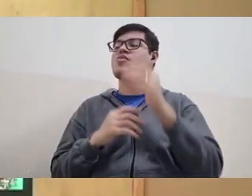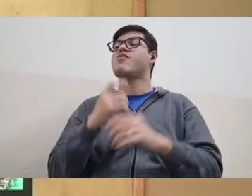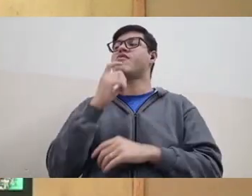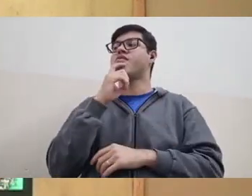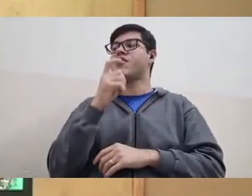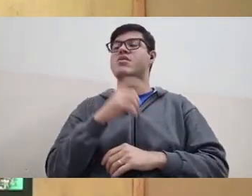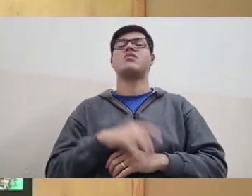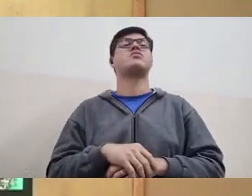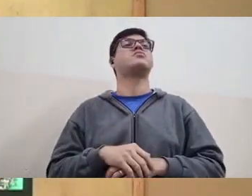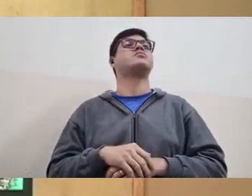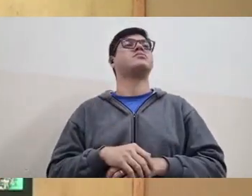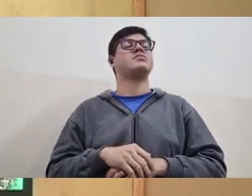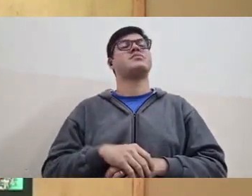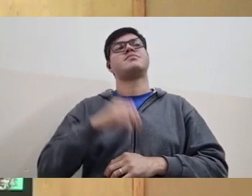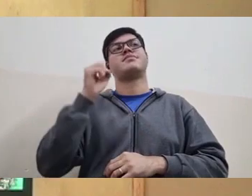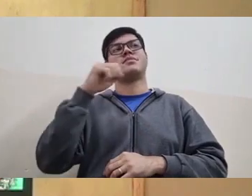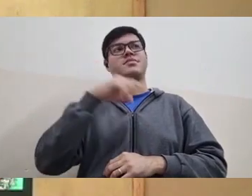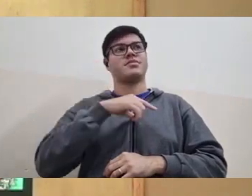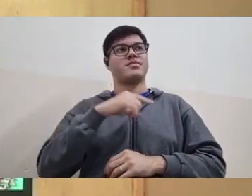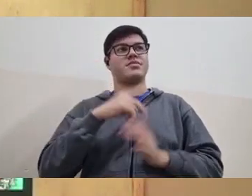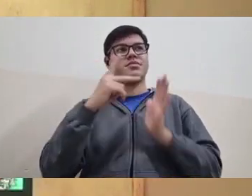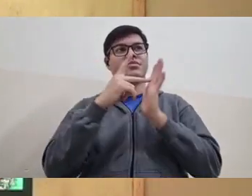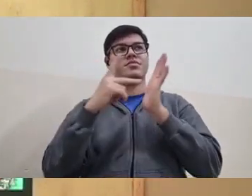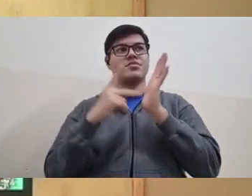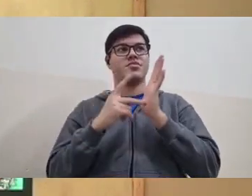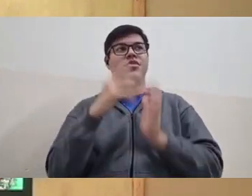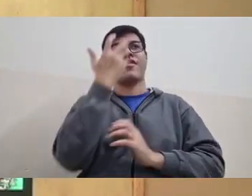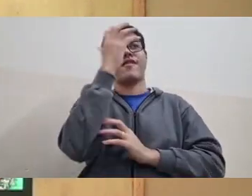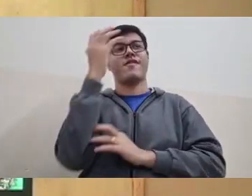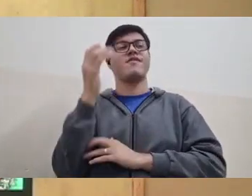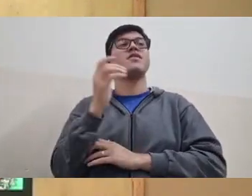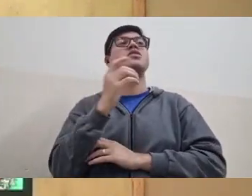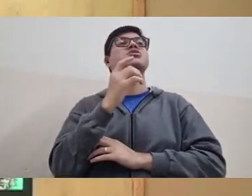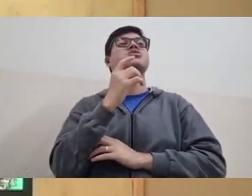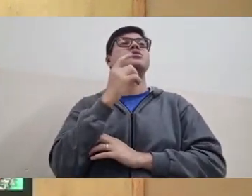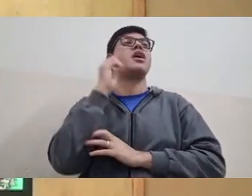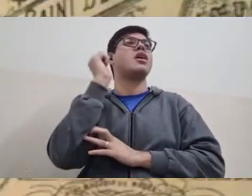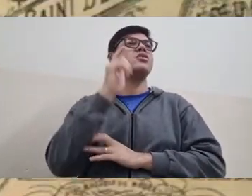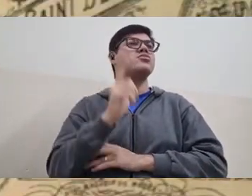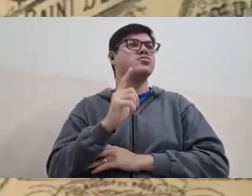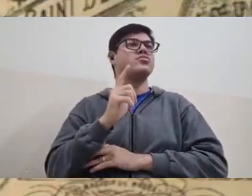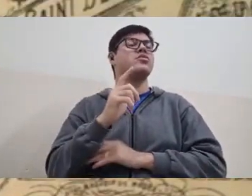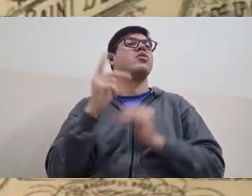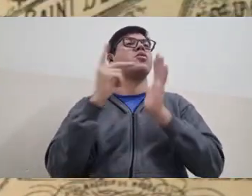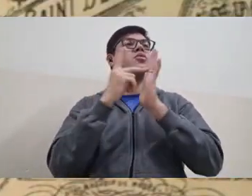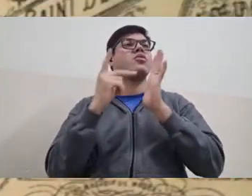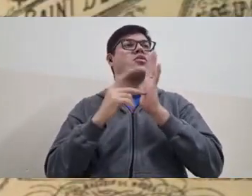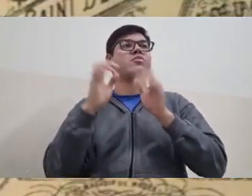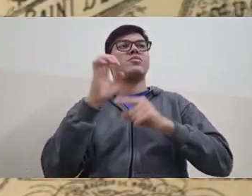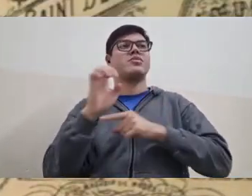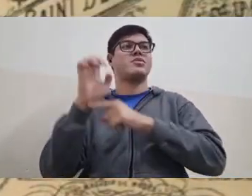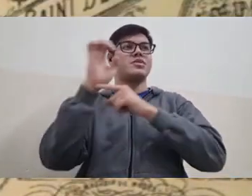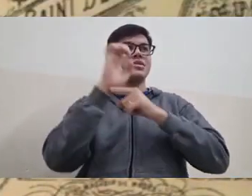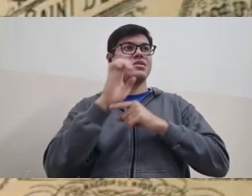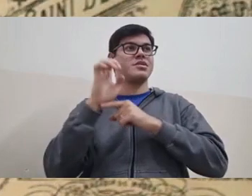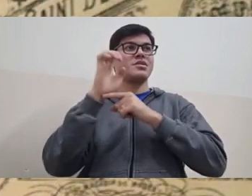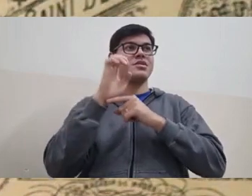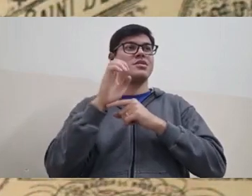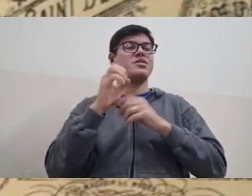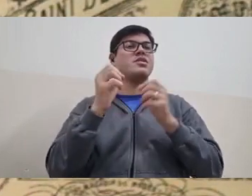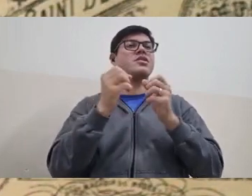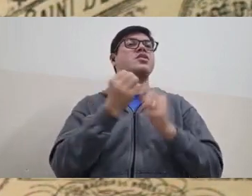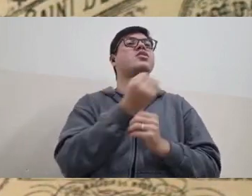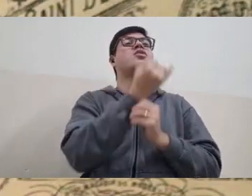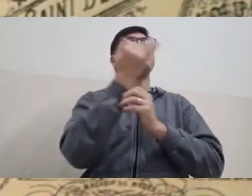isso? Isso, a gente tem o programa Município Verde Azul. Verde Azul. É um dos programas estaduais que quantificam